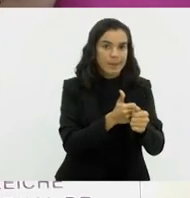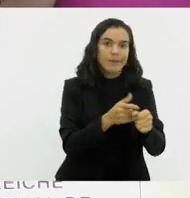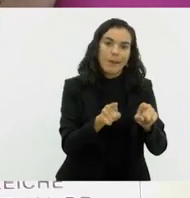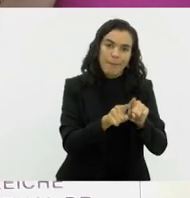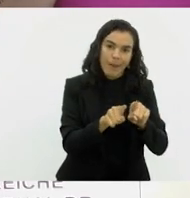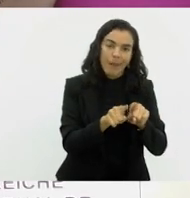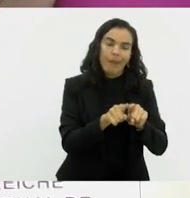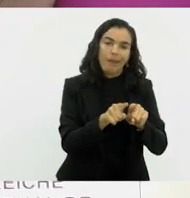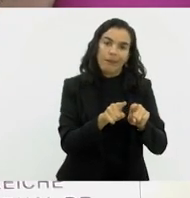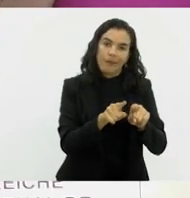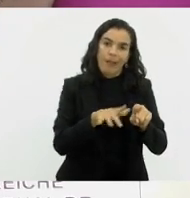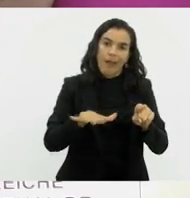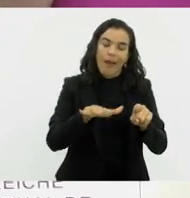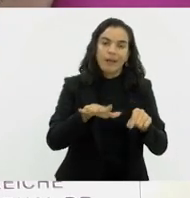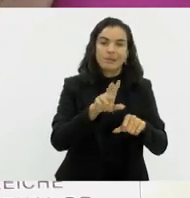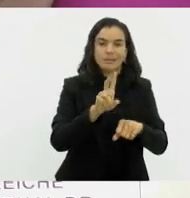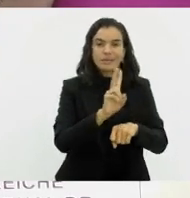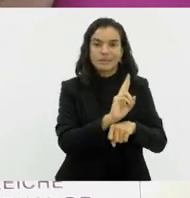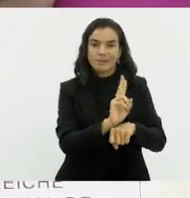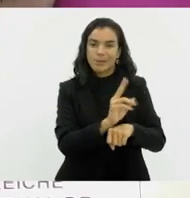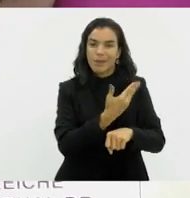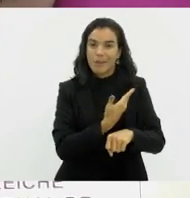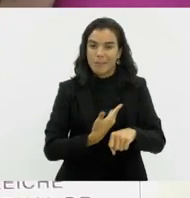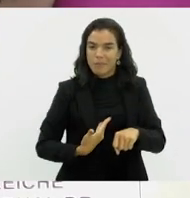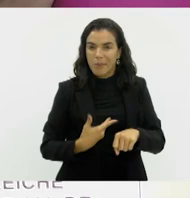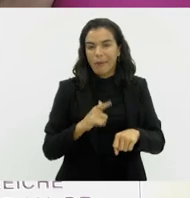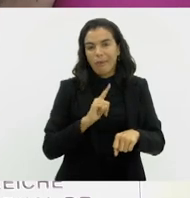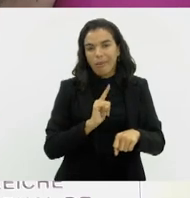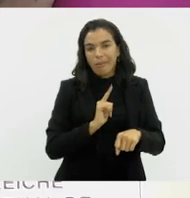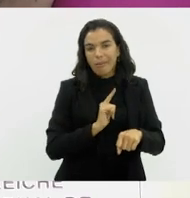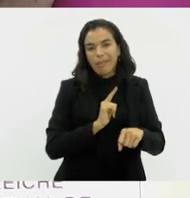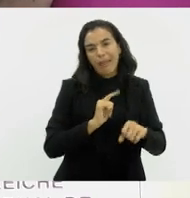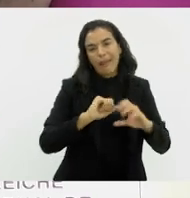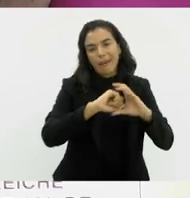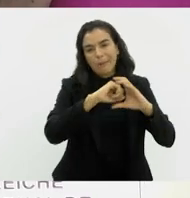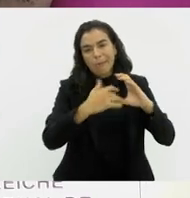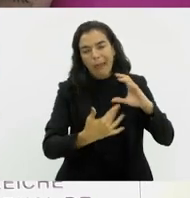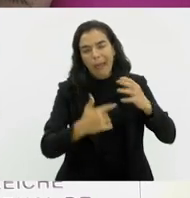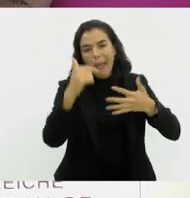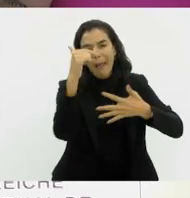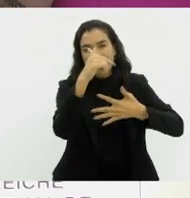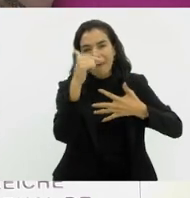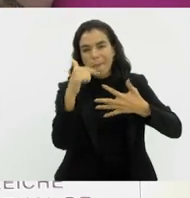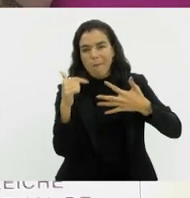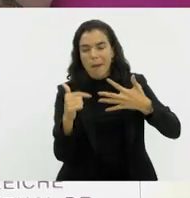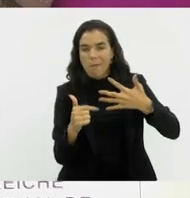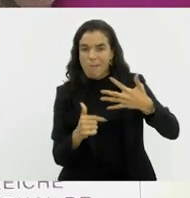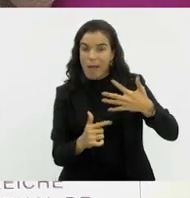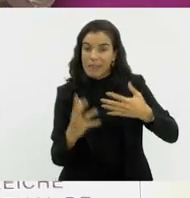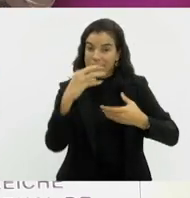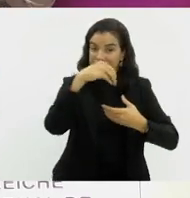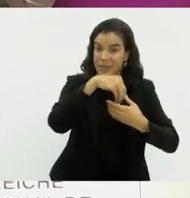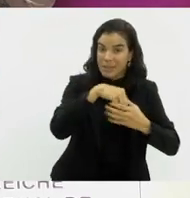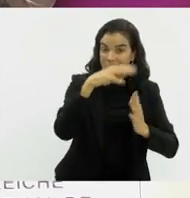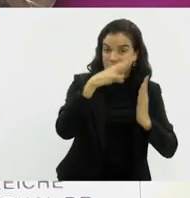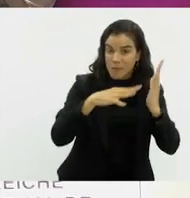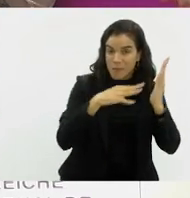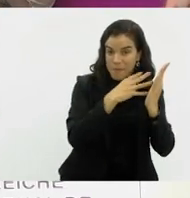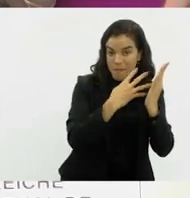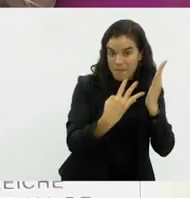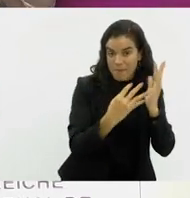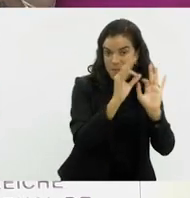parte da segurança pública. Então, tem todo esse critério. Isso foi tudo pensado e desenhado dentro do plano, como isso